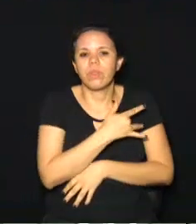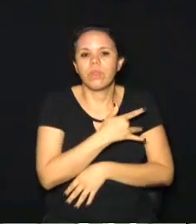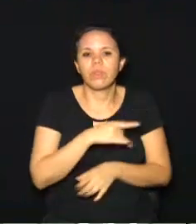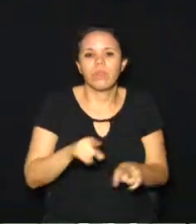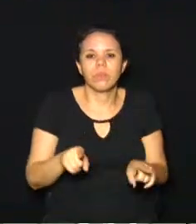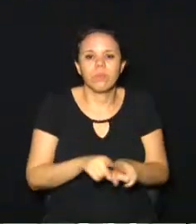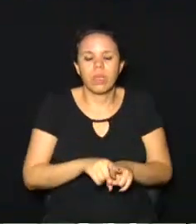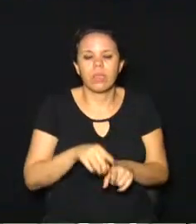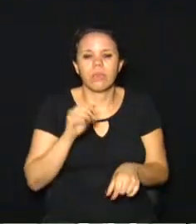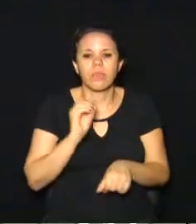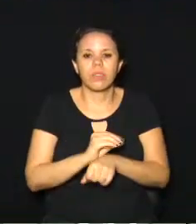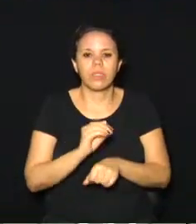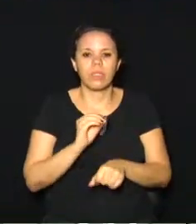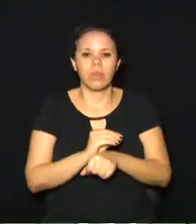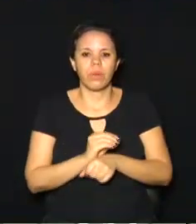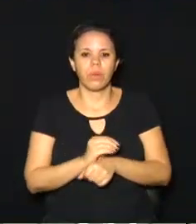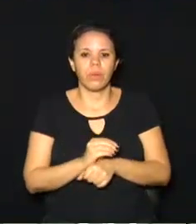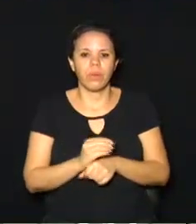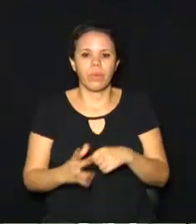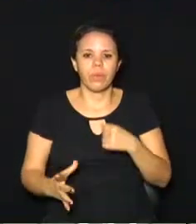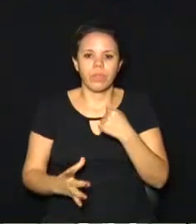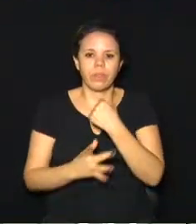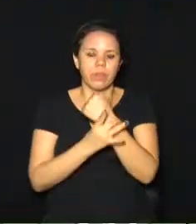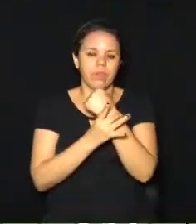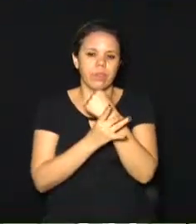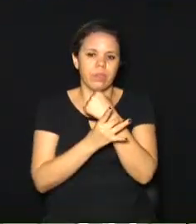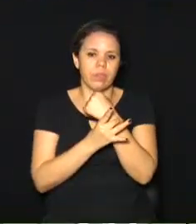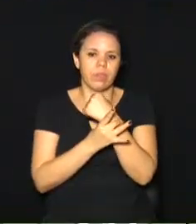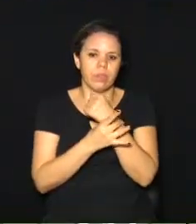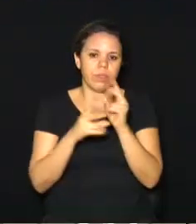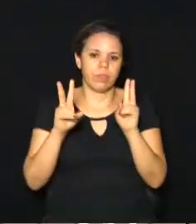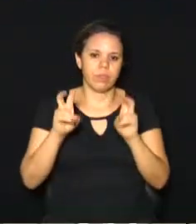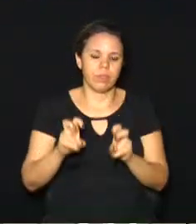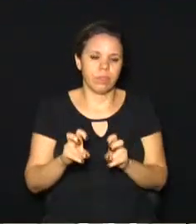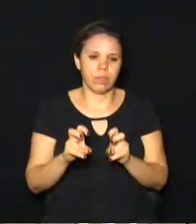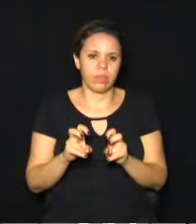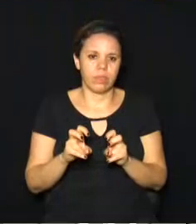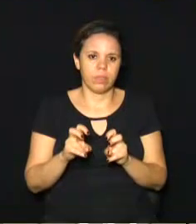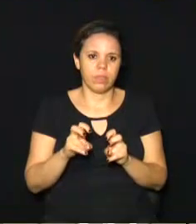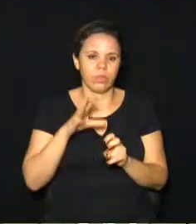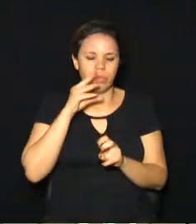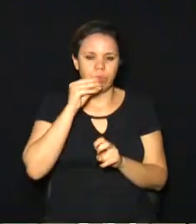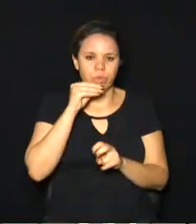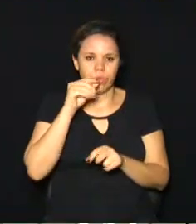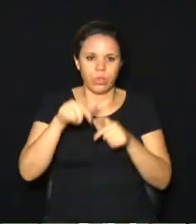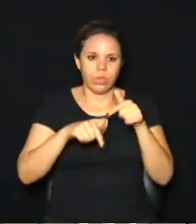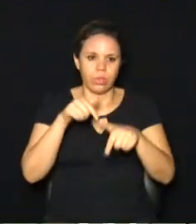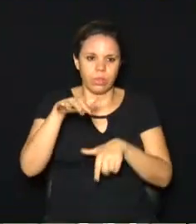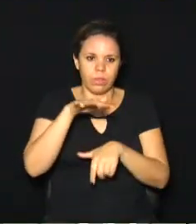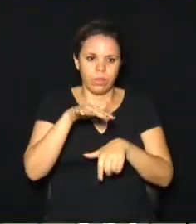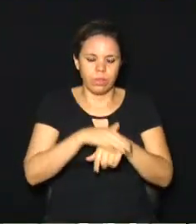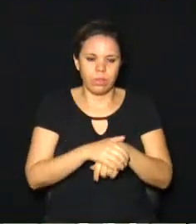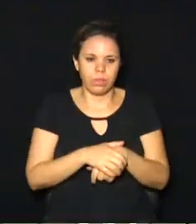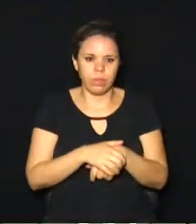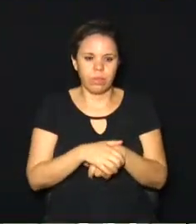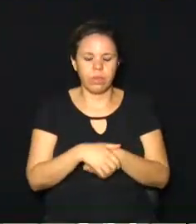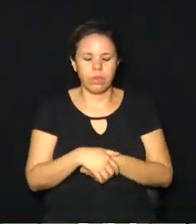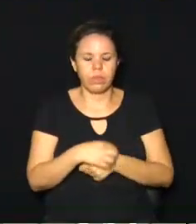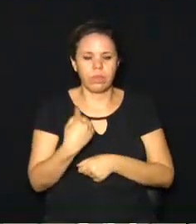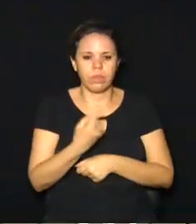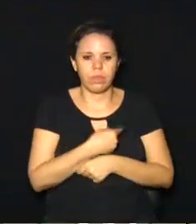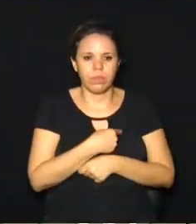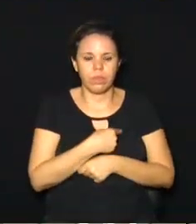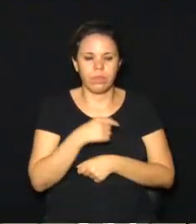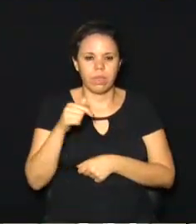né, da proteção, da segurança, relacionado a esses servidores e trabalhadores. Mas, de qualquer forma, nós vamos